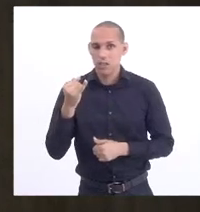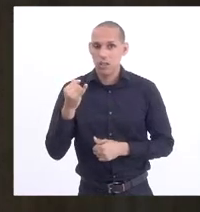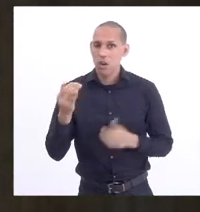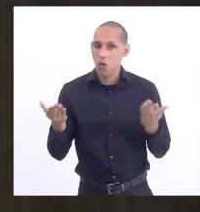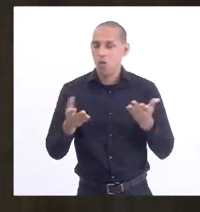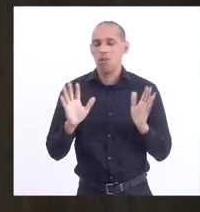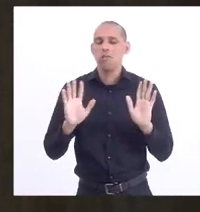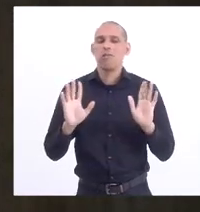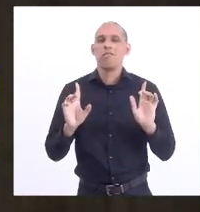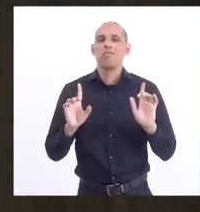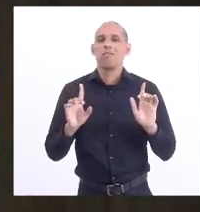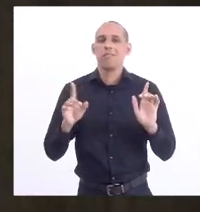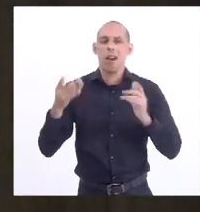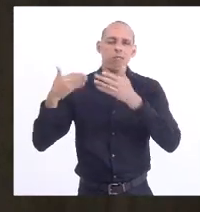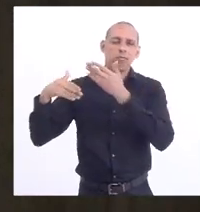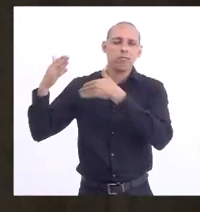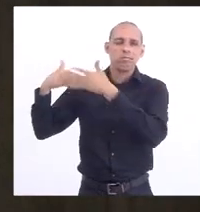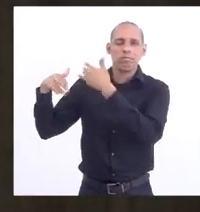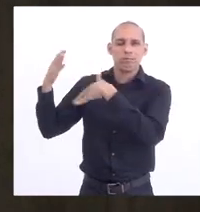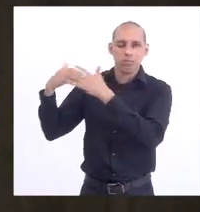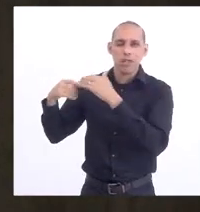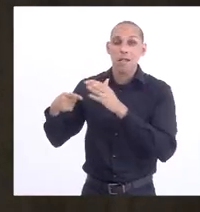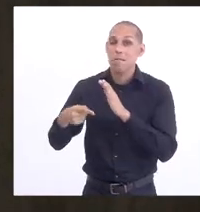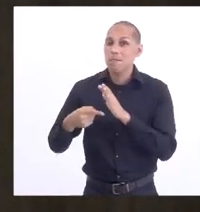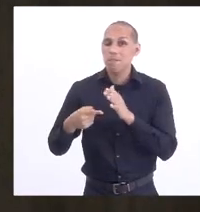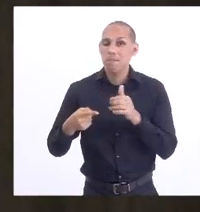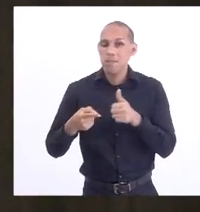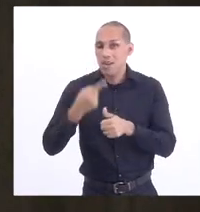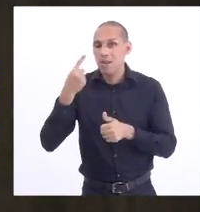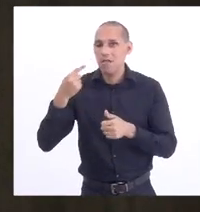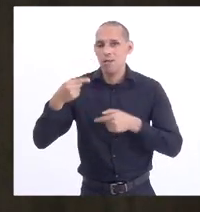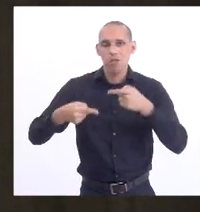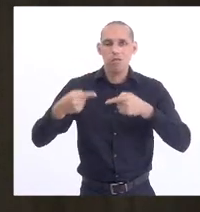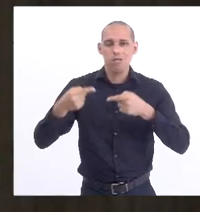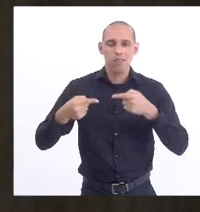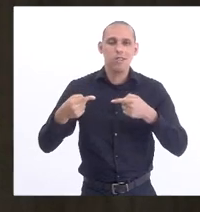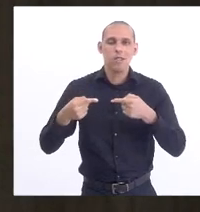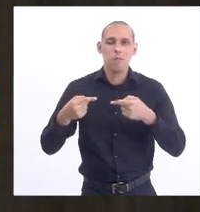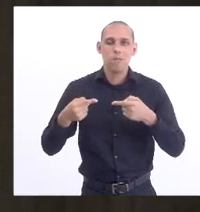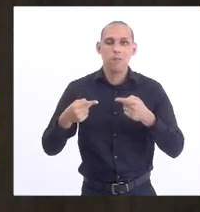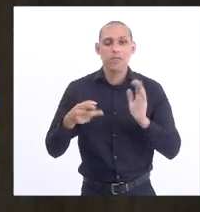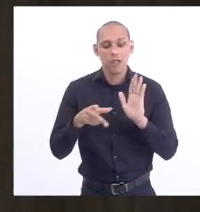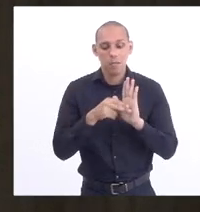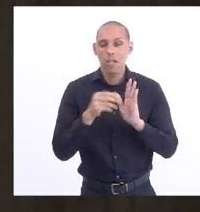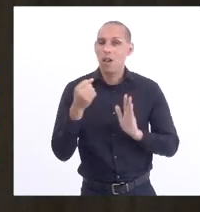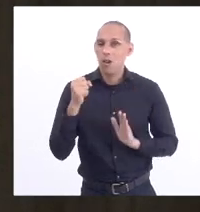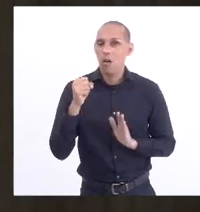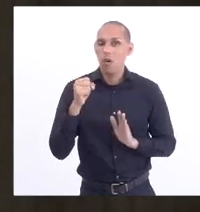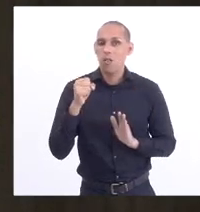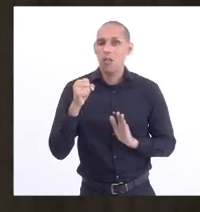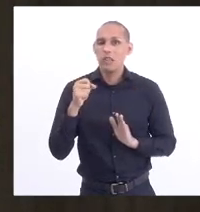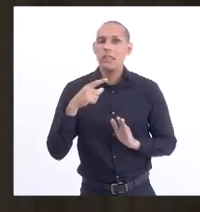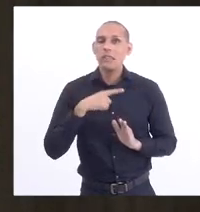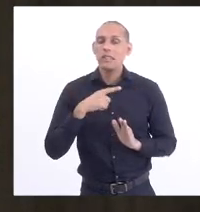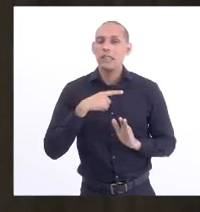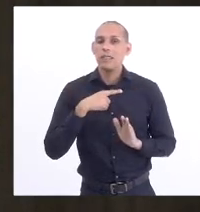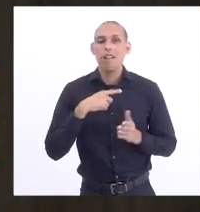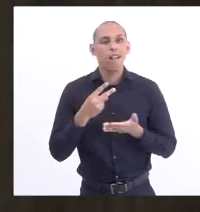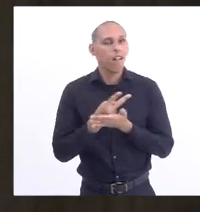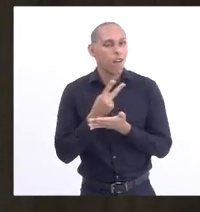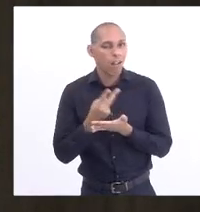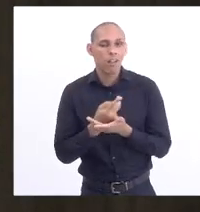hoje, foi lá quando passou em primeira, a emenda 8 está consubstanciada